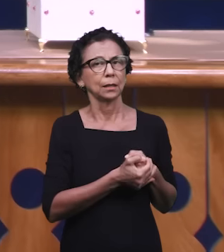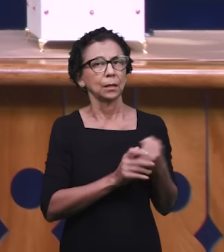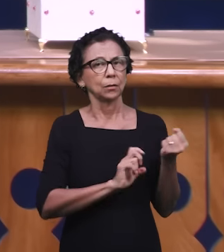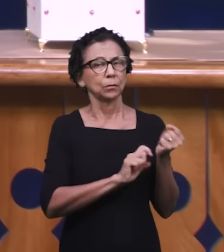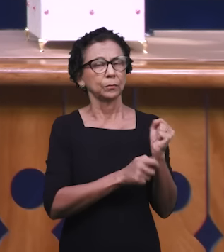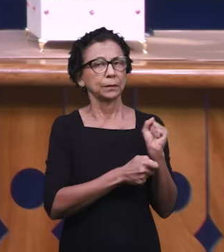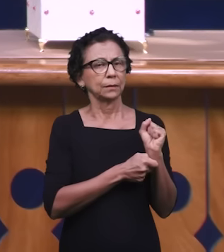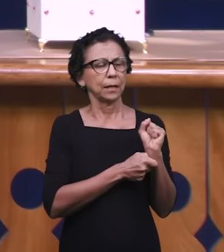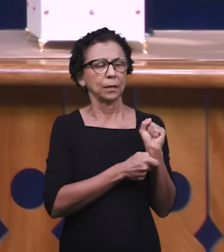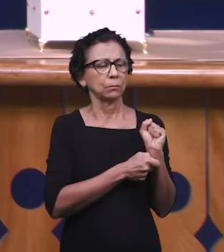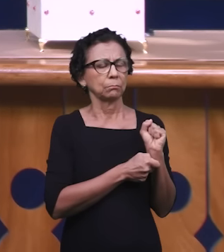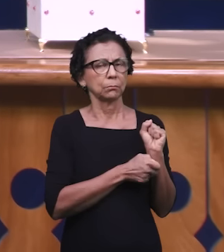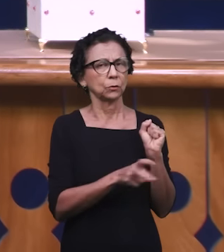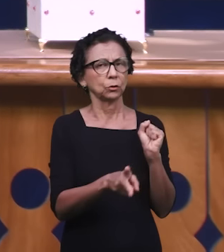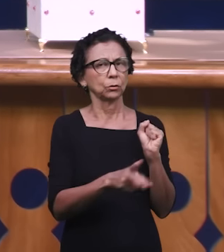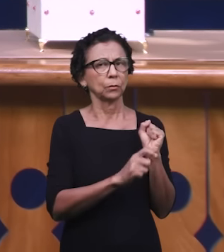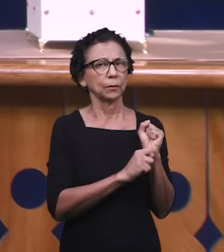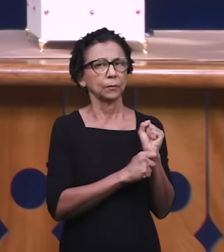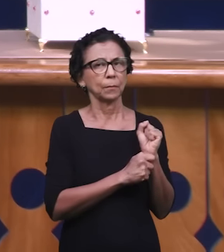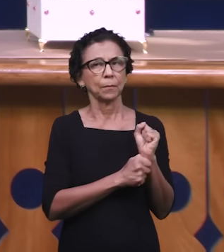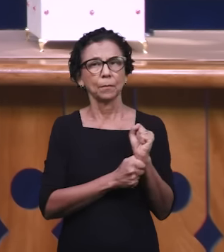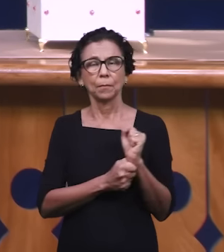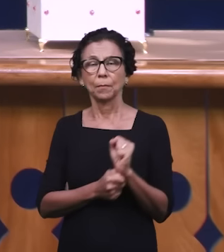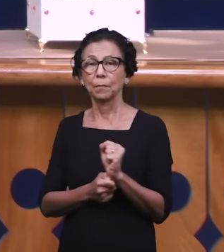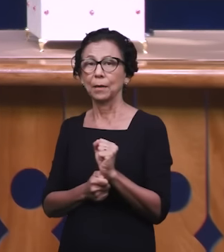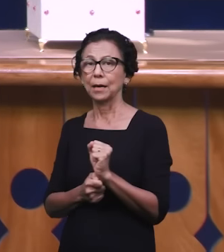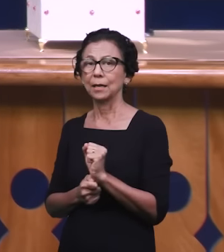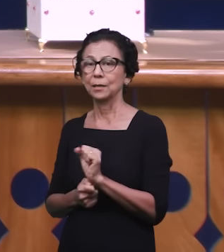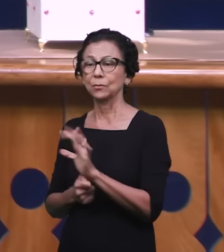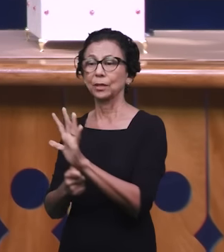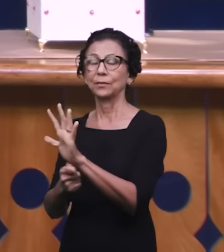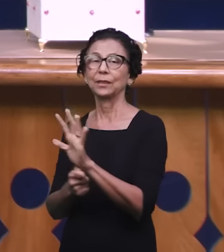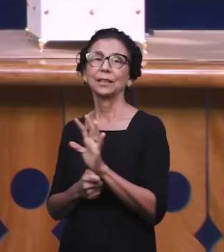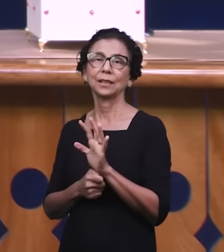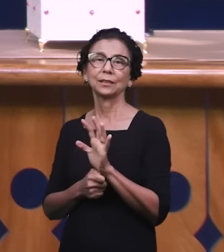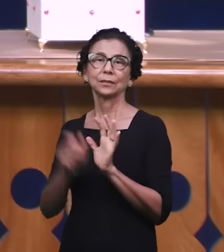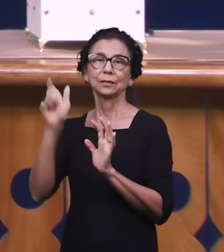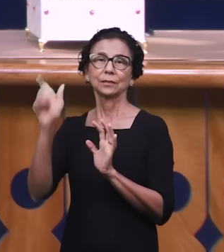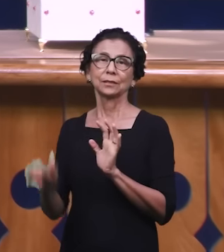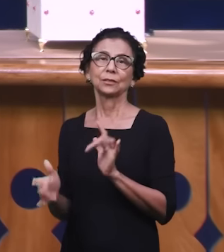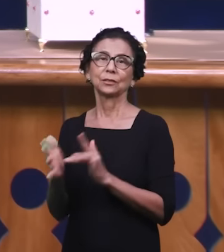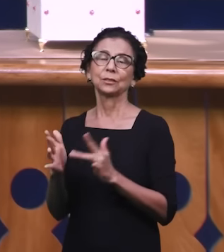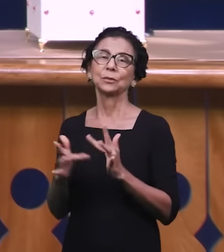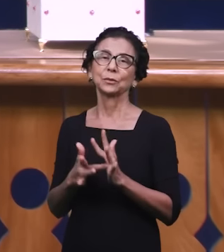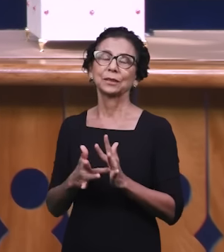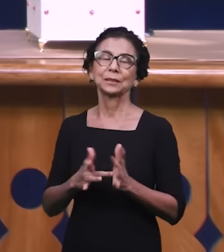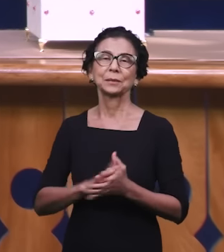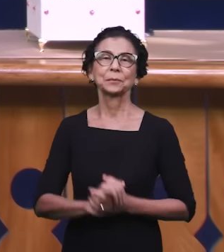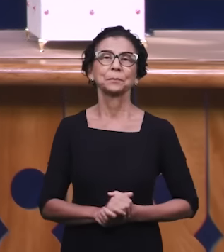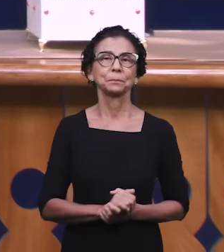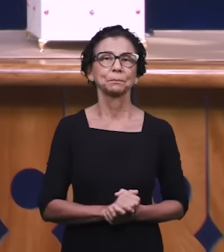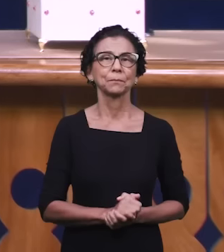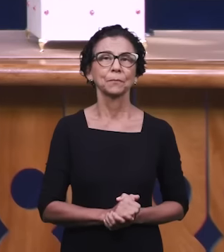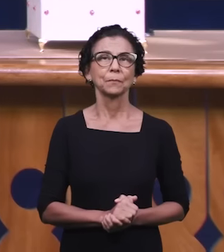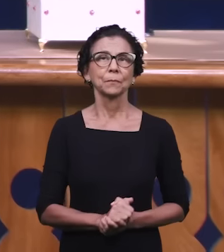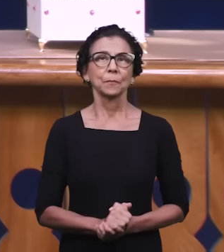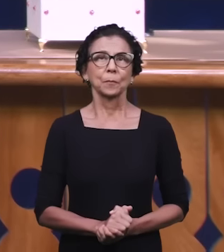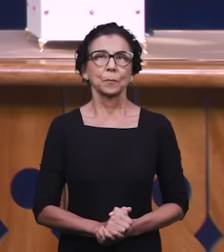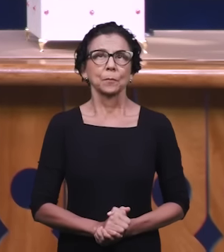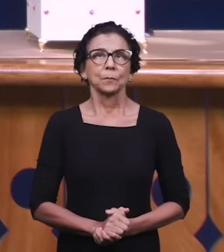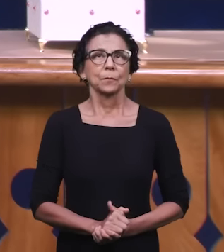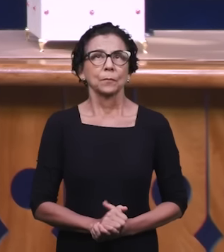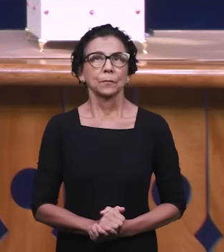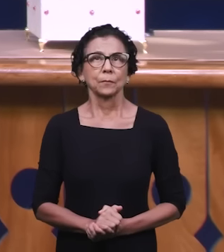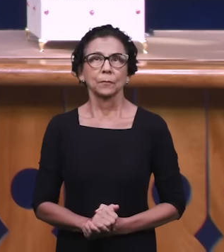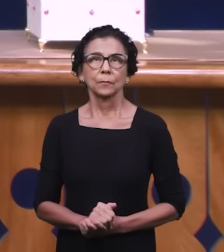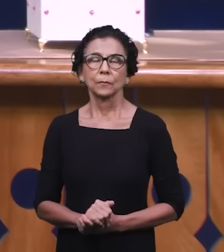Velho Testamento foi revelado, porque o nome desse mistério é o Senhor Jesus. E na vida da igreja, o testemunho de Jesus